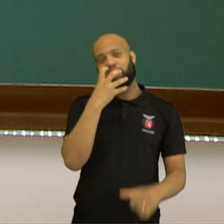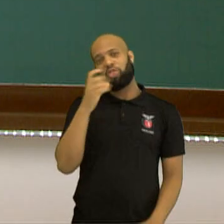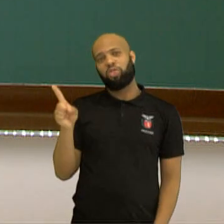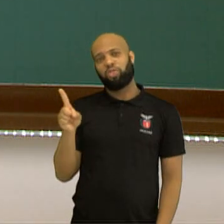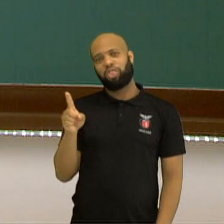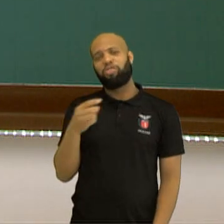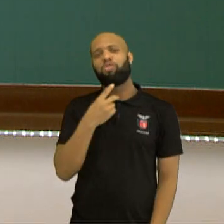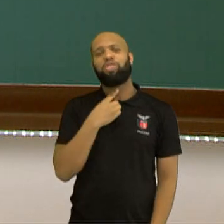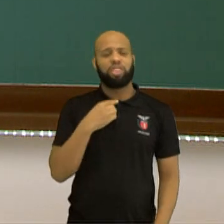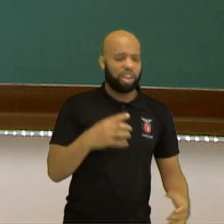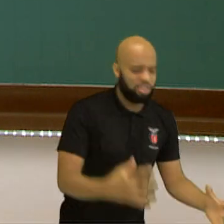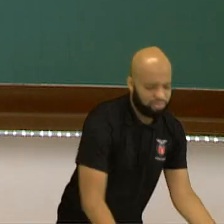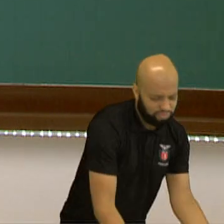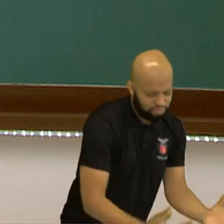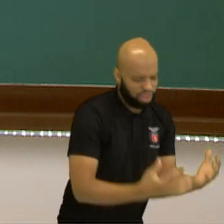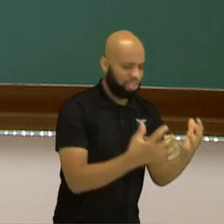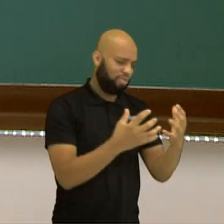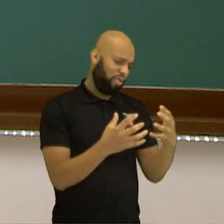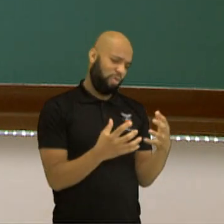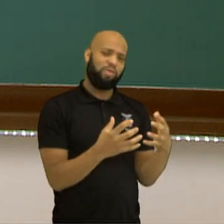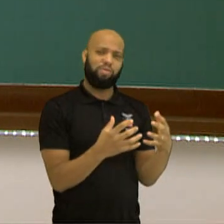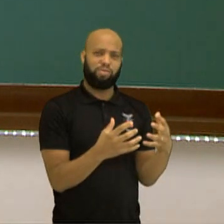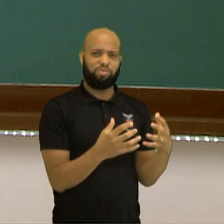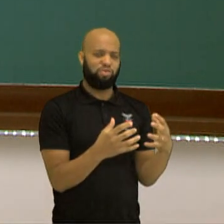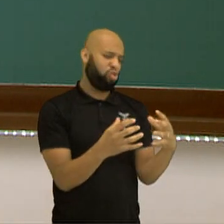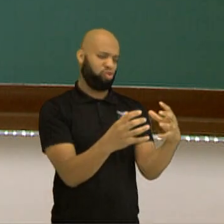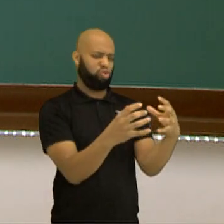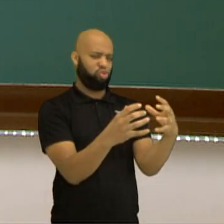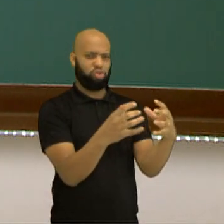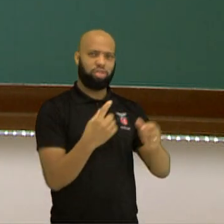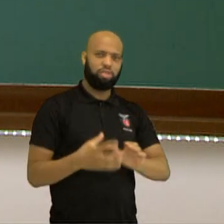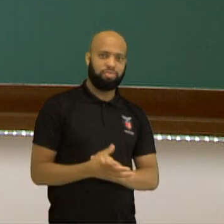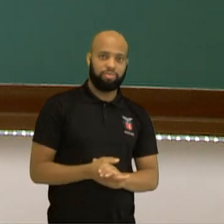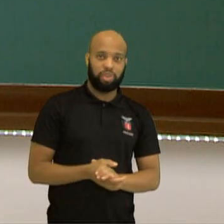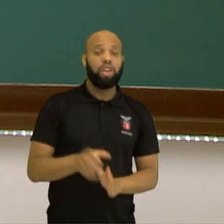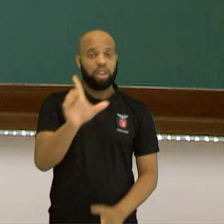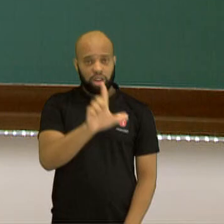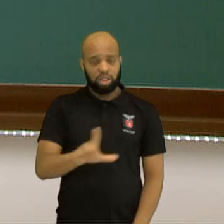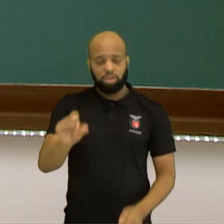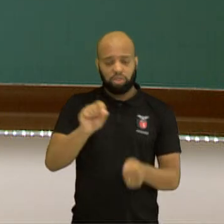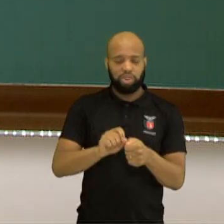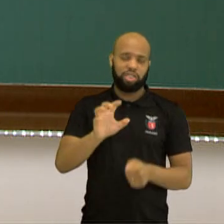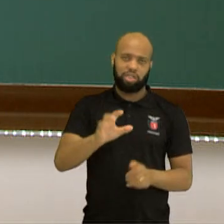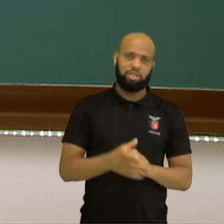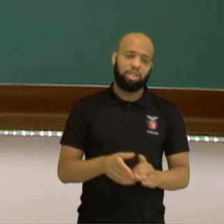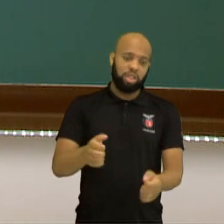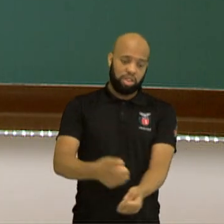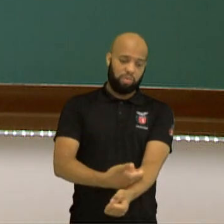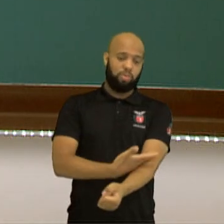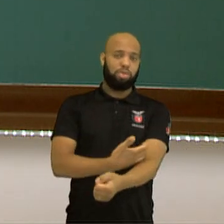no colo. Gente, a literatura promove isso para a gente, essa emoção.